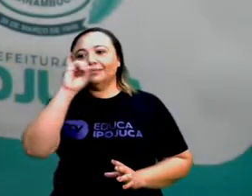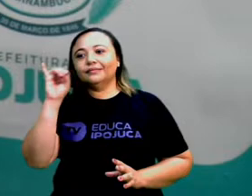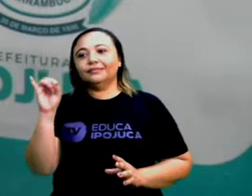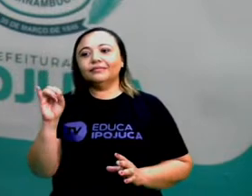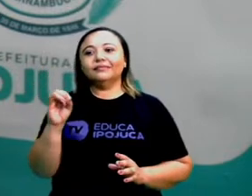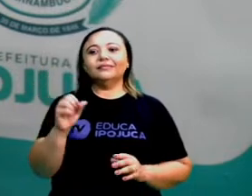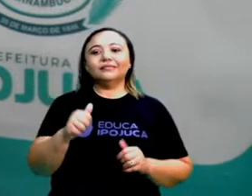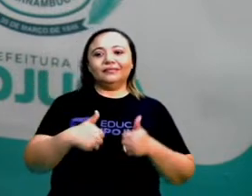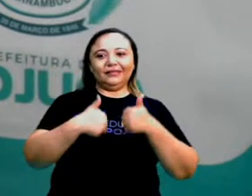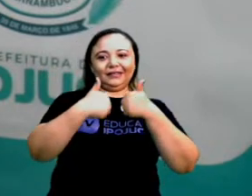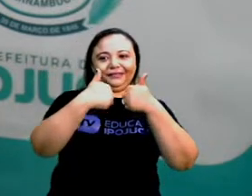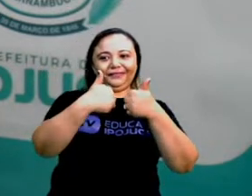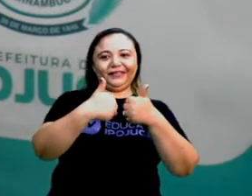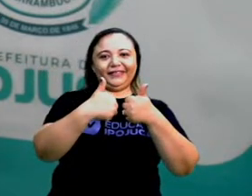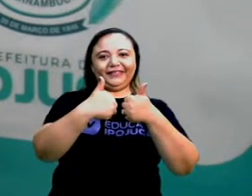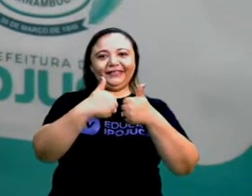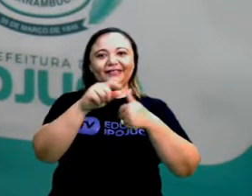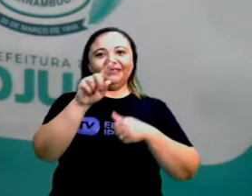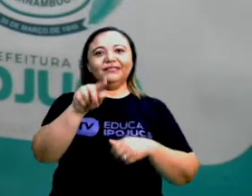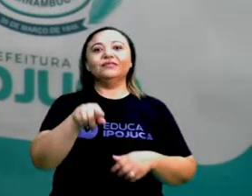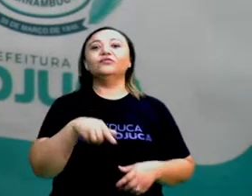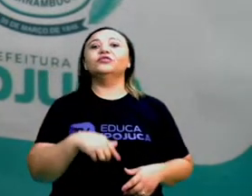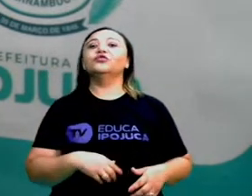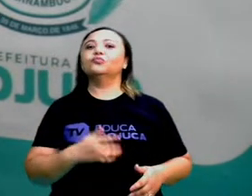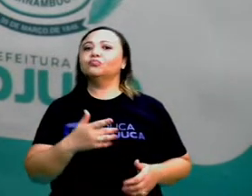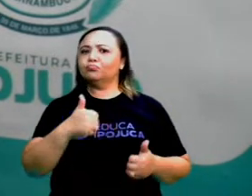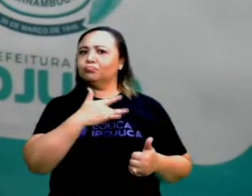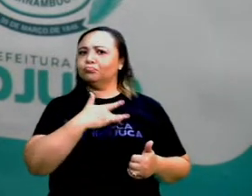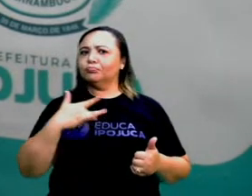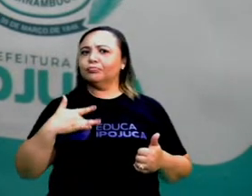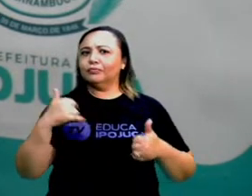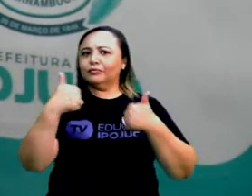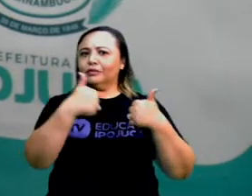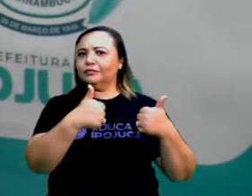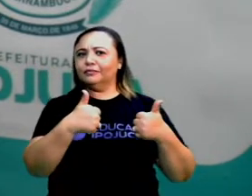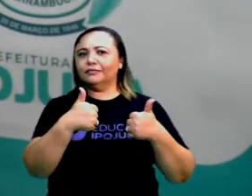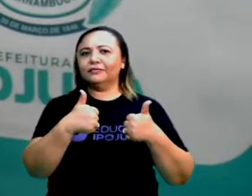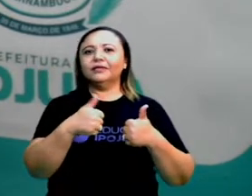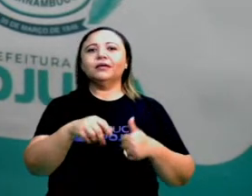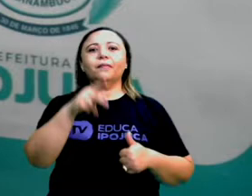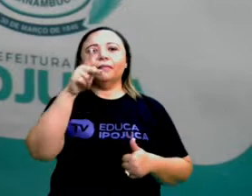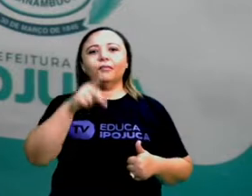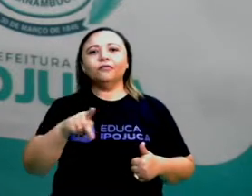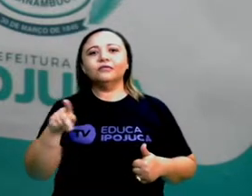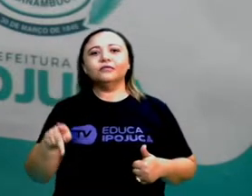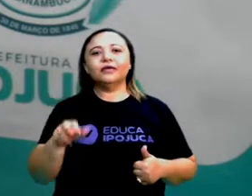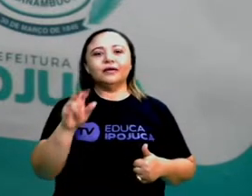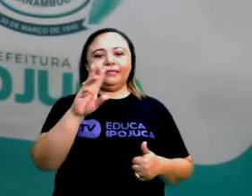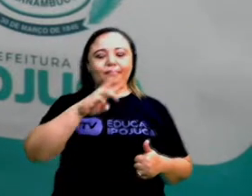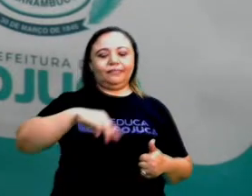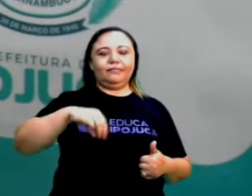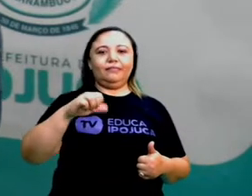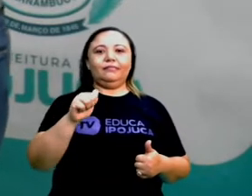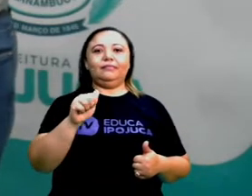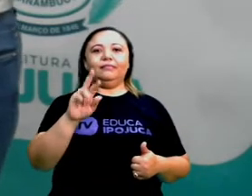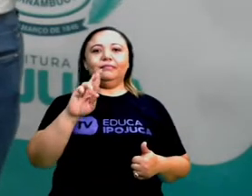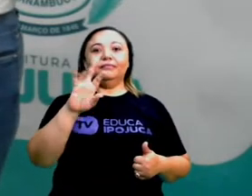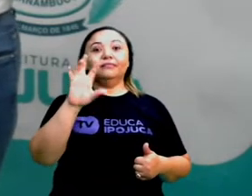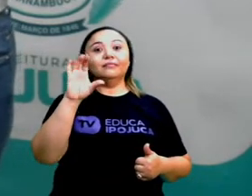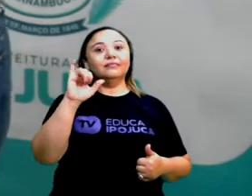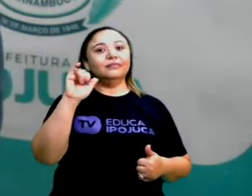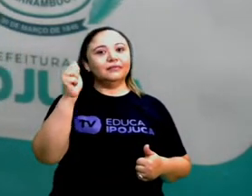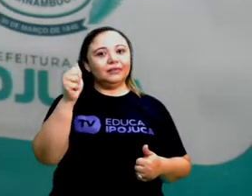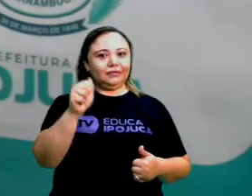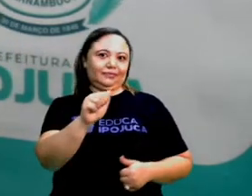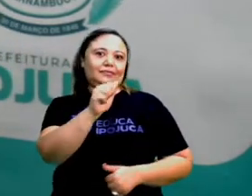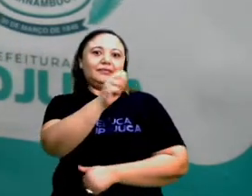Olá, pessoal, tudo bem com vocês? Como vocês estão? Tudo certinho? Sou professora Márcia Firmino, do quinto ano, e nossa aula